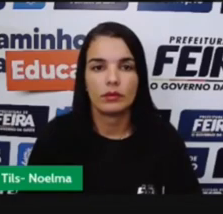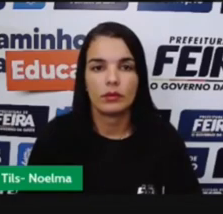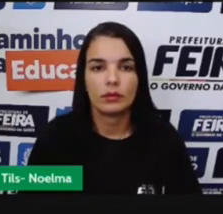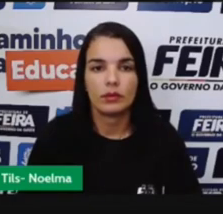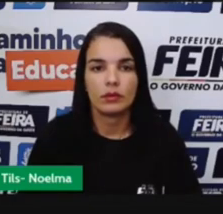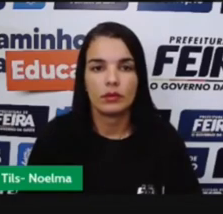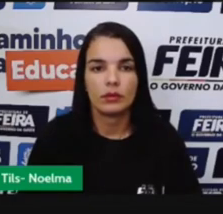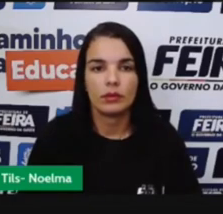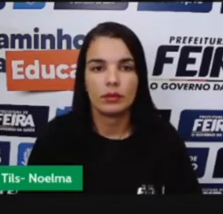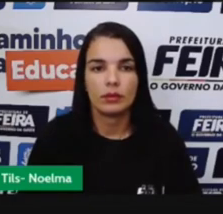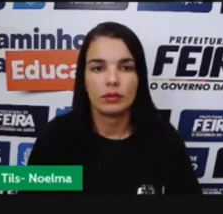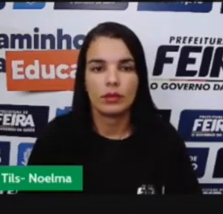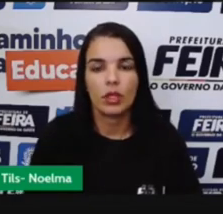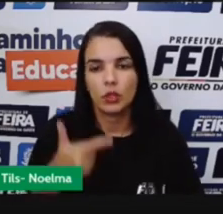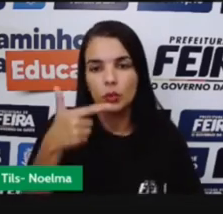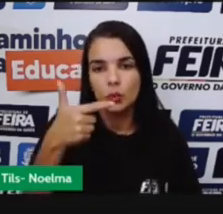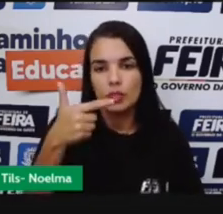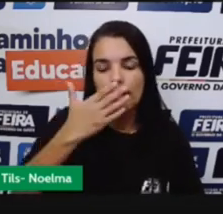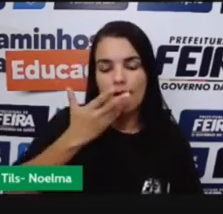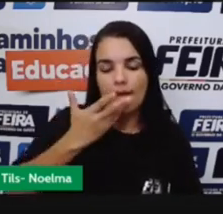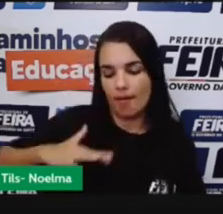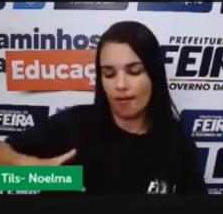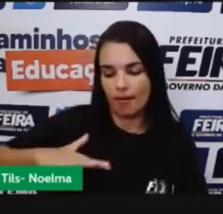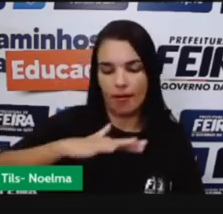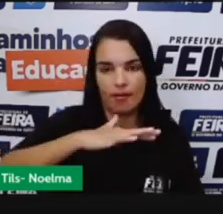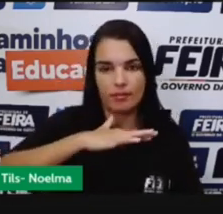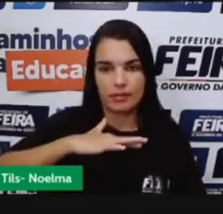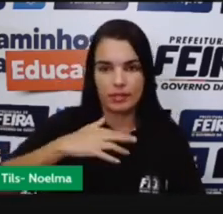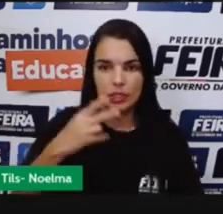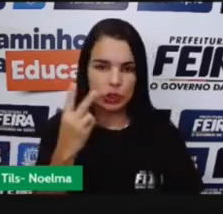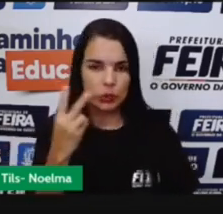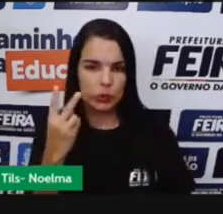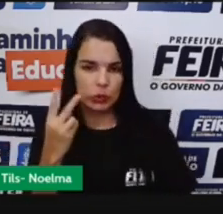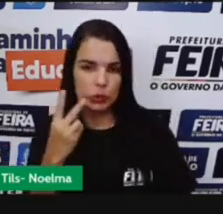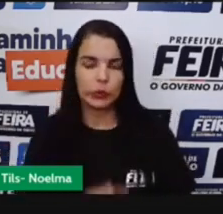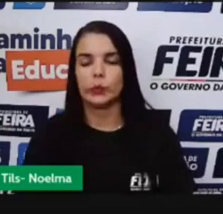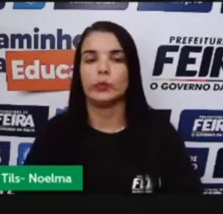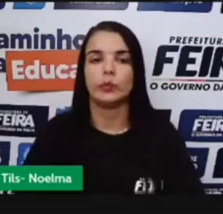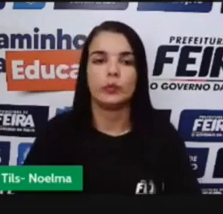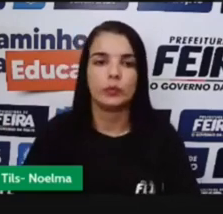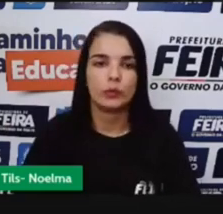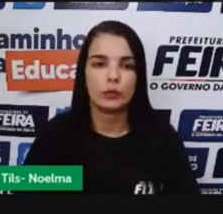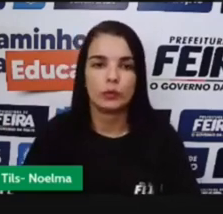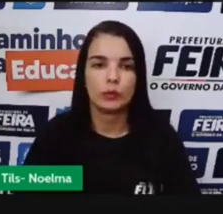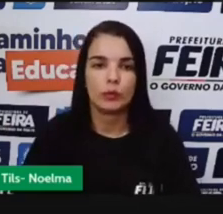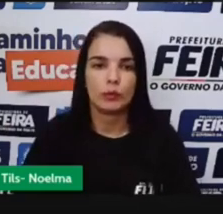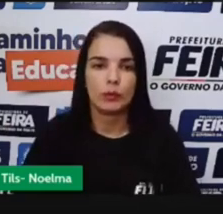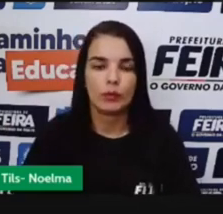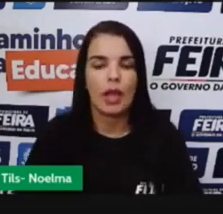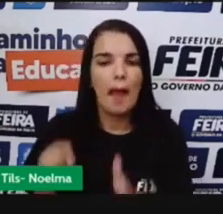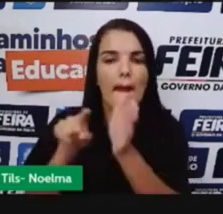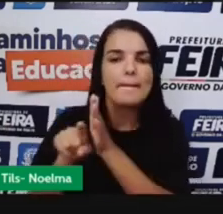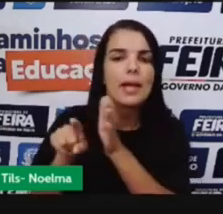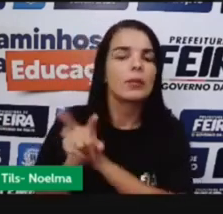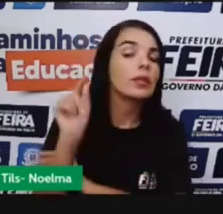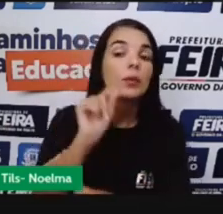Para quantas crianças? 2 crianças. A pergunta é: